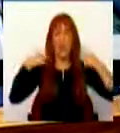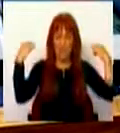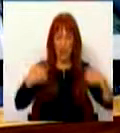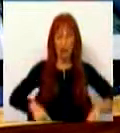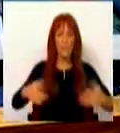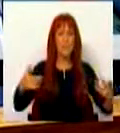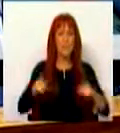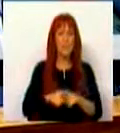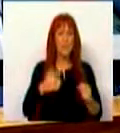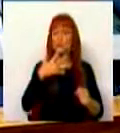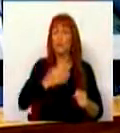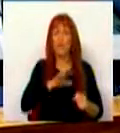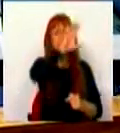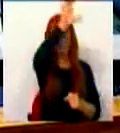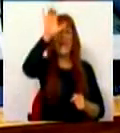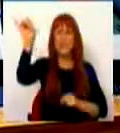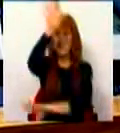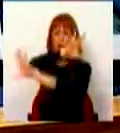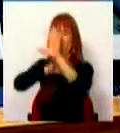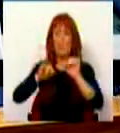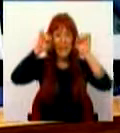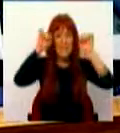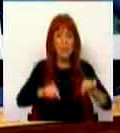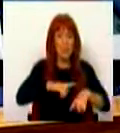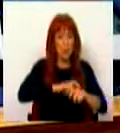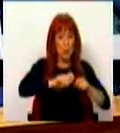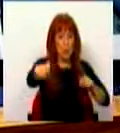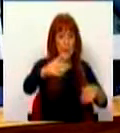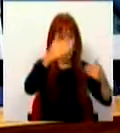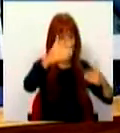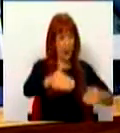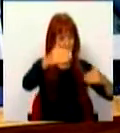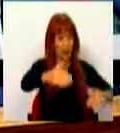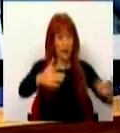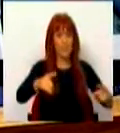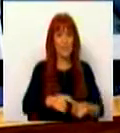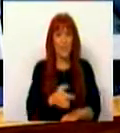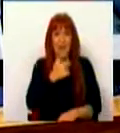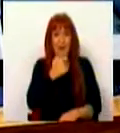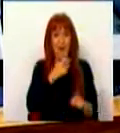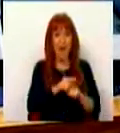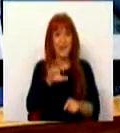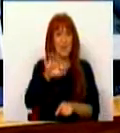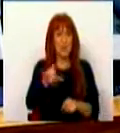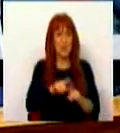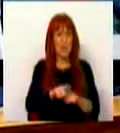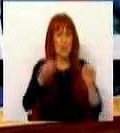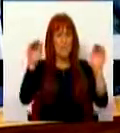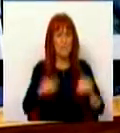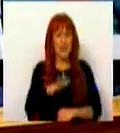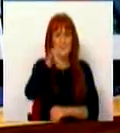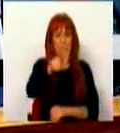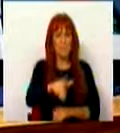temos entre todos os países da Europa neste período de tempo. Apenas no Estado são menos